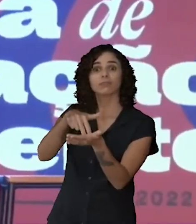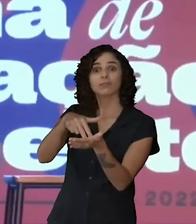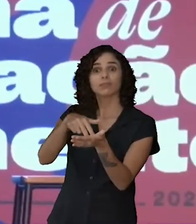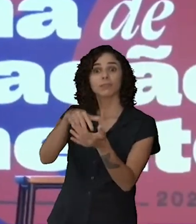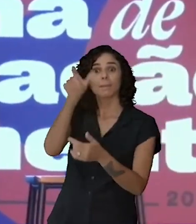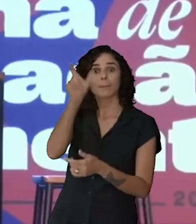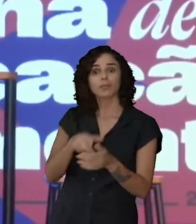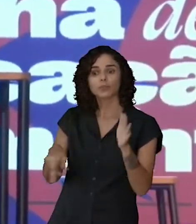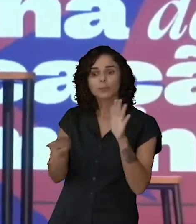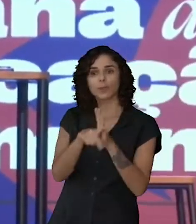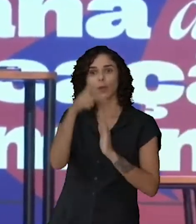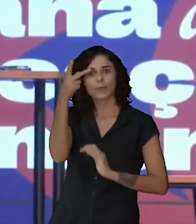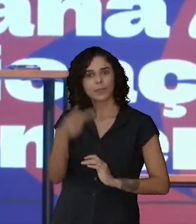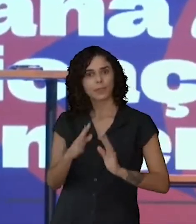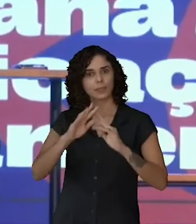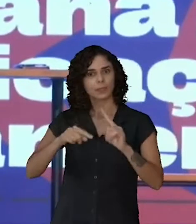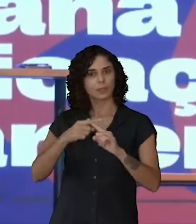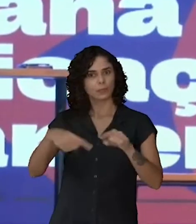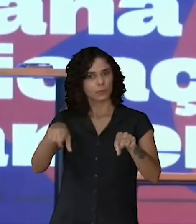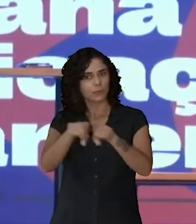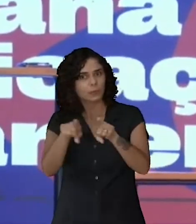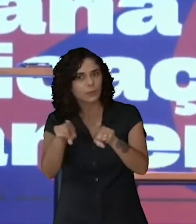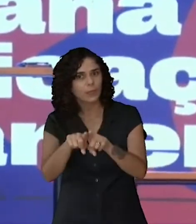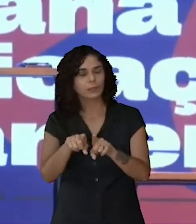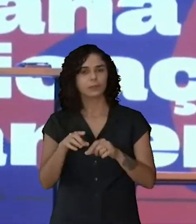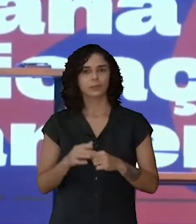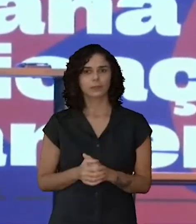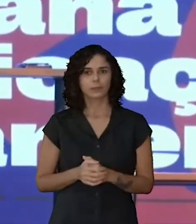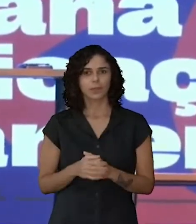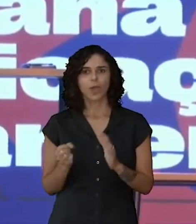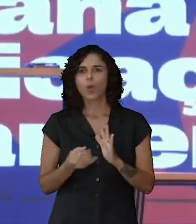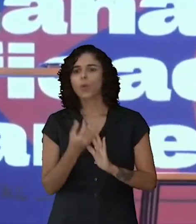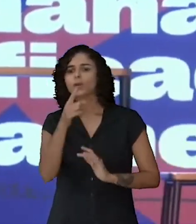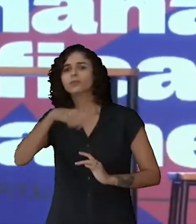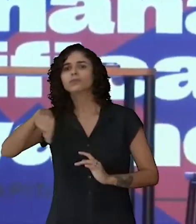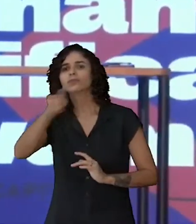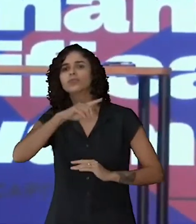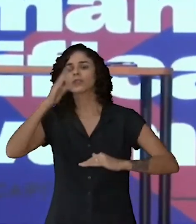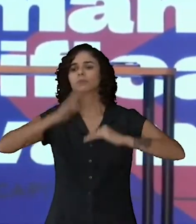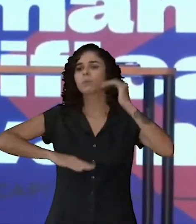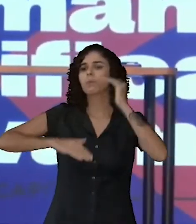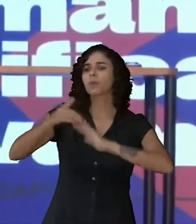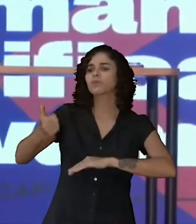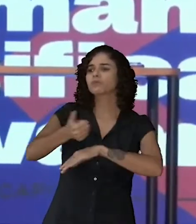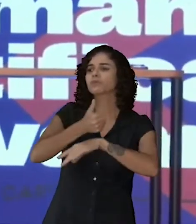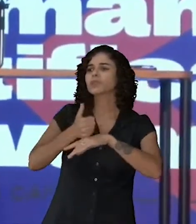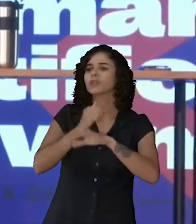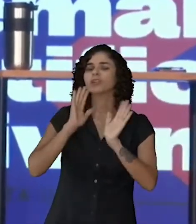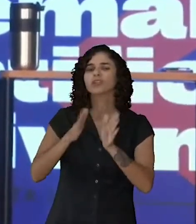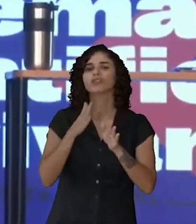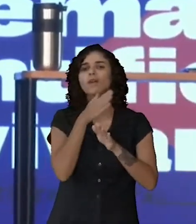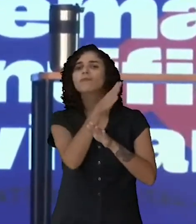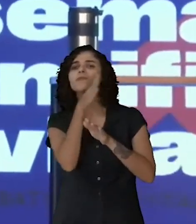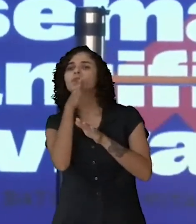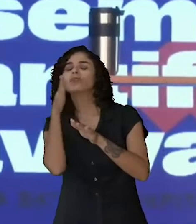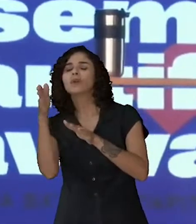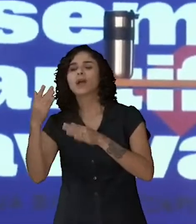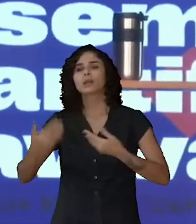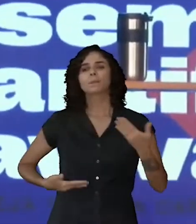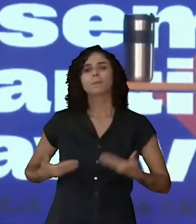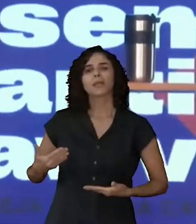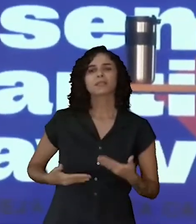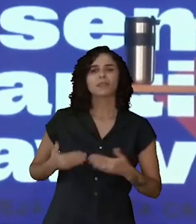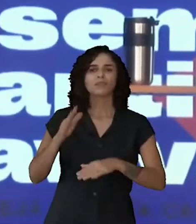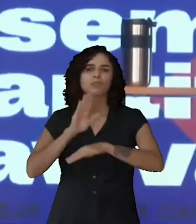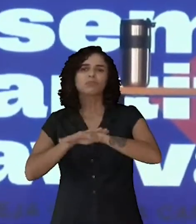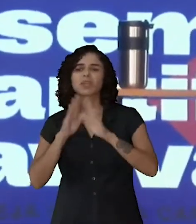e cada vez mais. Quantos de vocês, como profissionais, já saíram daqui para servir por um período mais curto ou